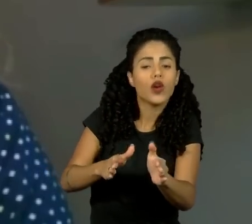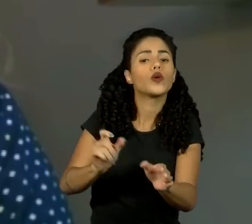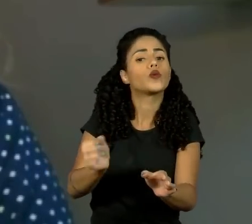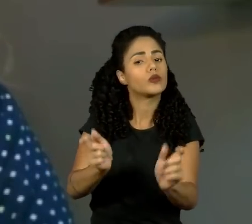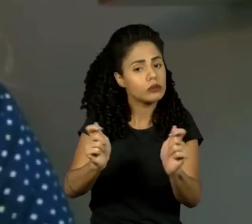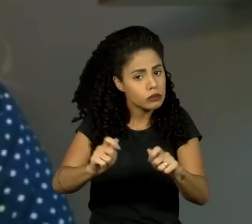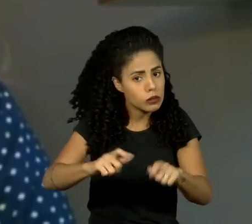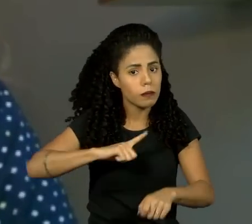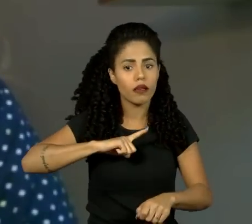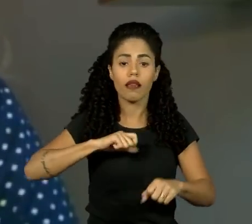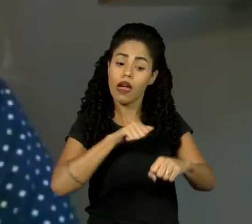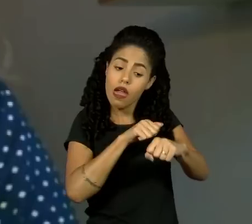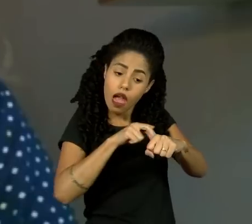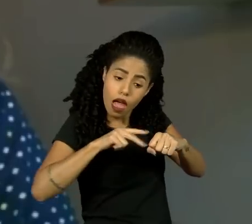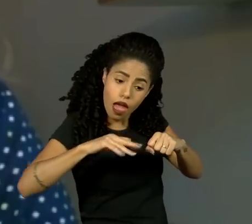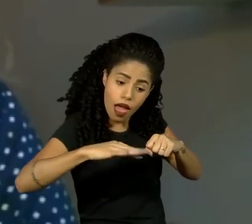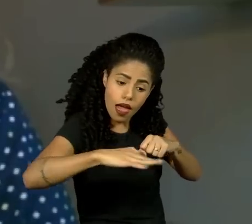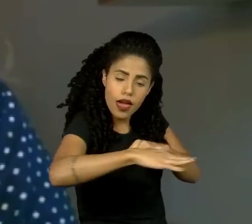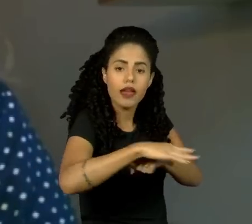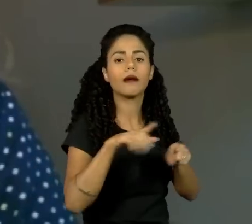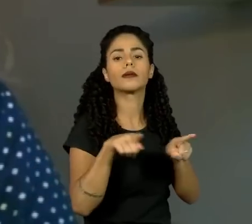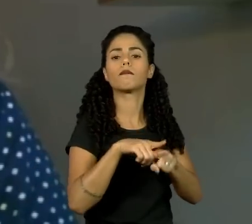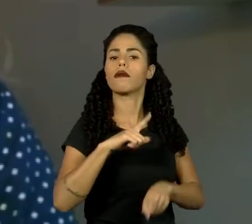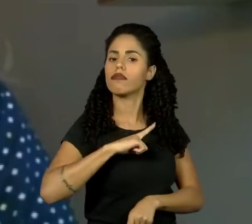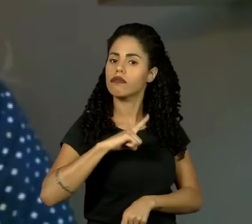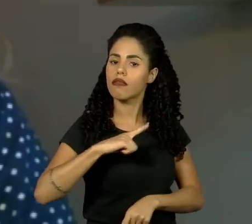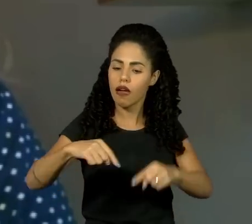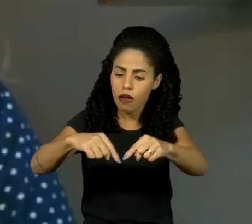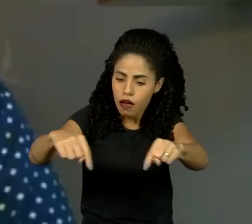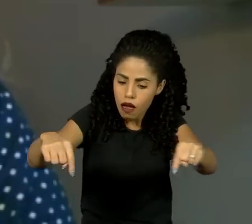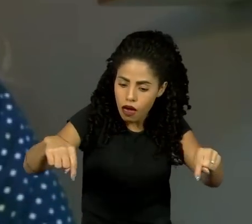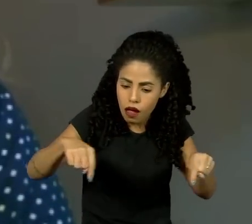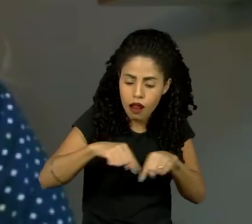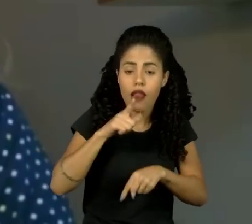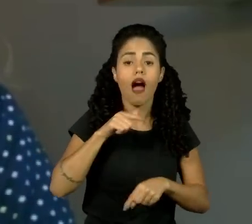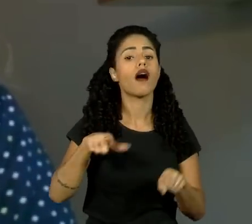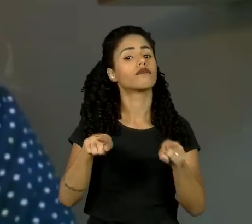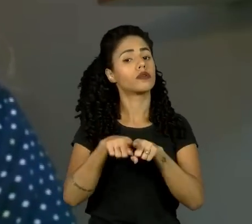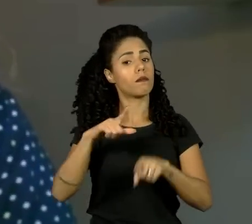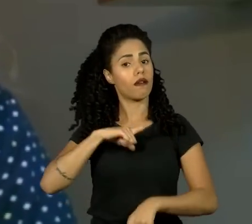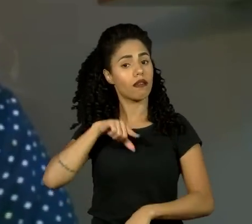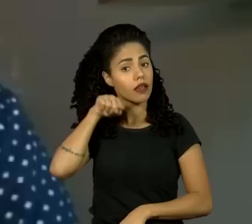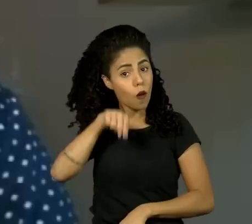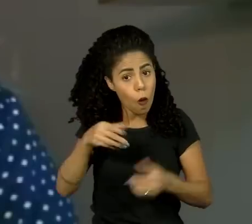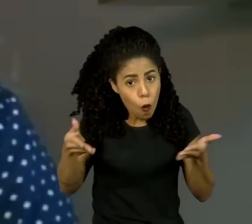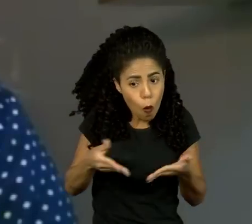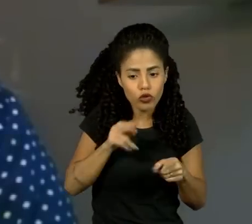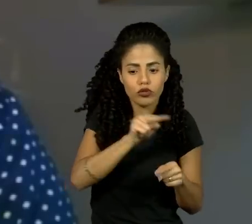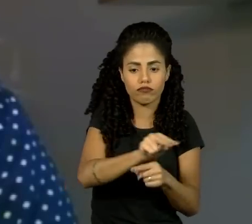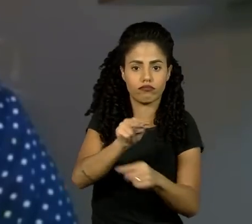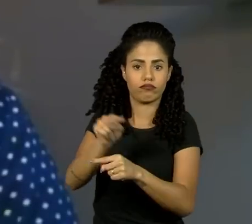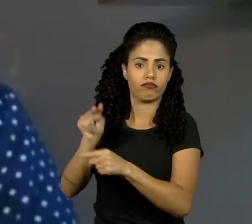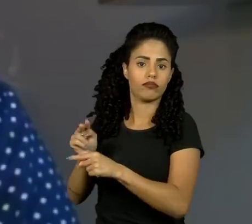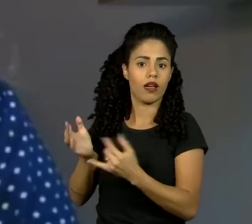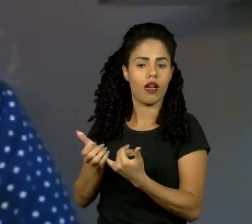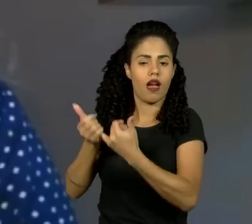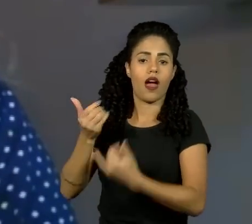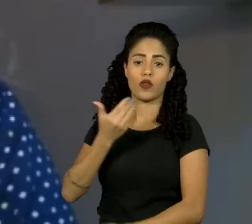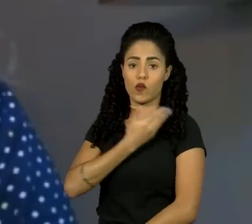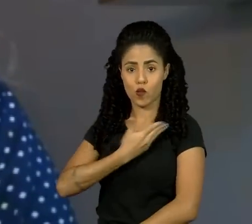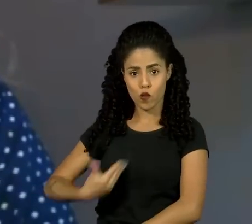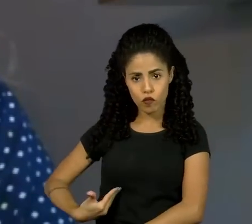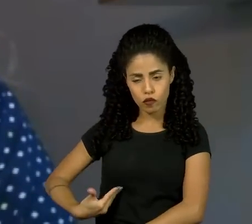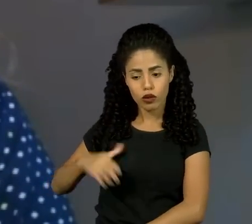de ilhas, lagos. Então, essas áreas, elas são protegidas hoje pela União